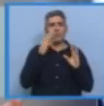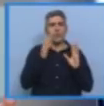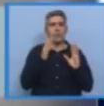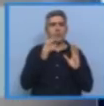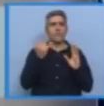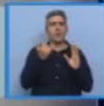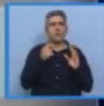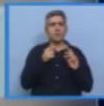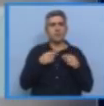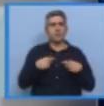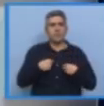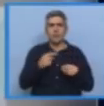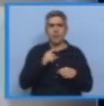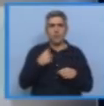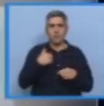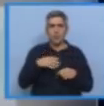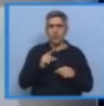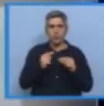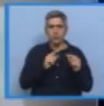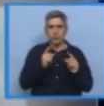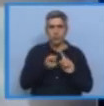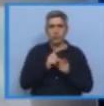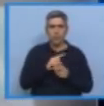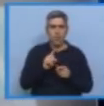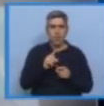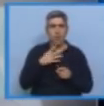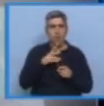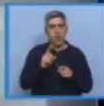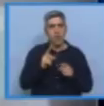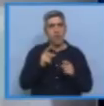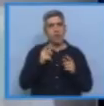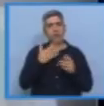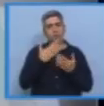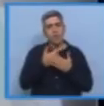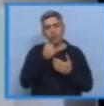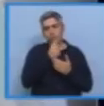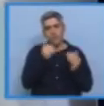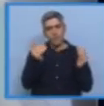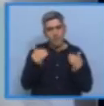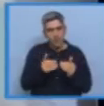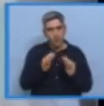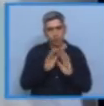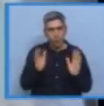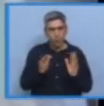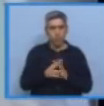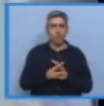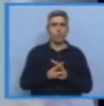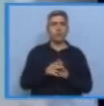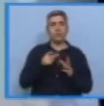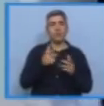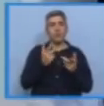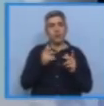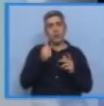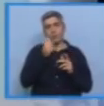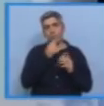forma artificial. Não é isso que nós estamos a discutir. Pelo contrário, nós queremos é aliviar o sofrimento. Entendemos é que esse alívio deve